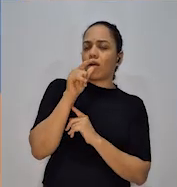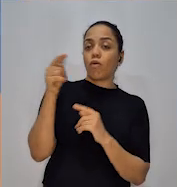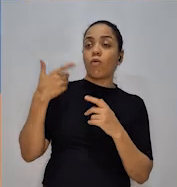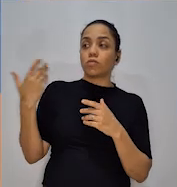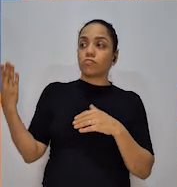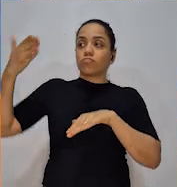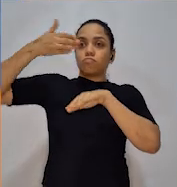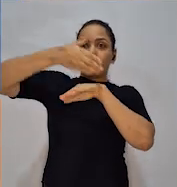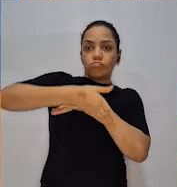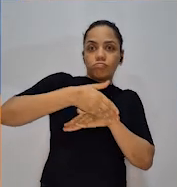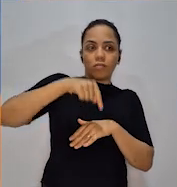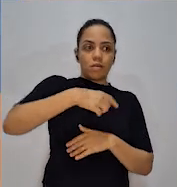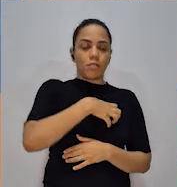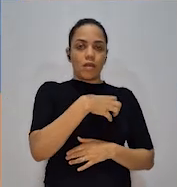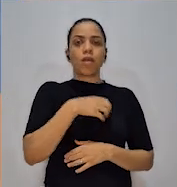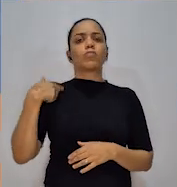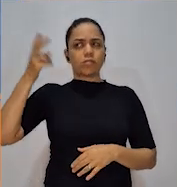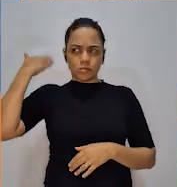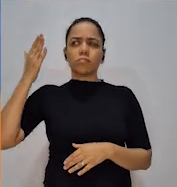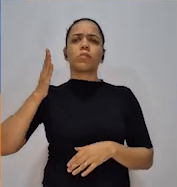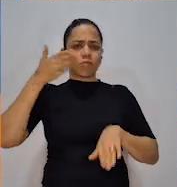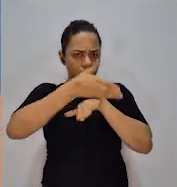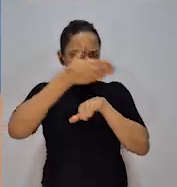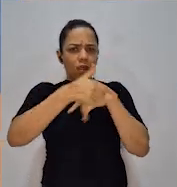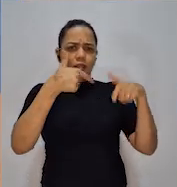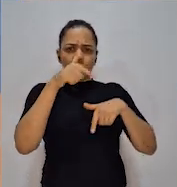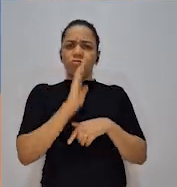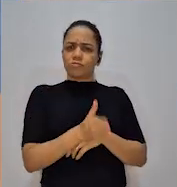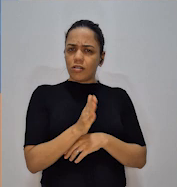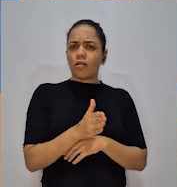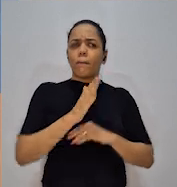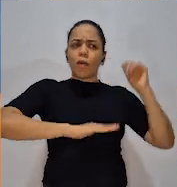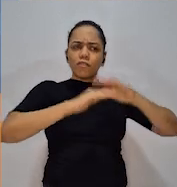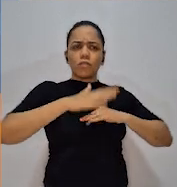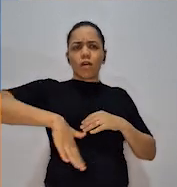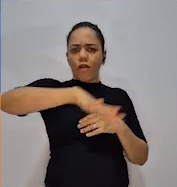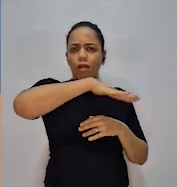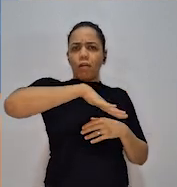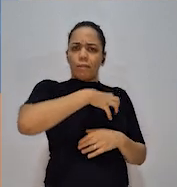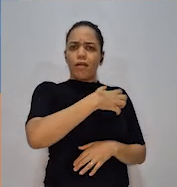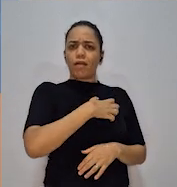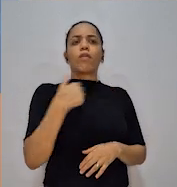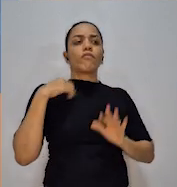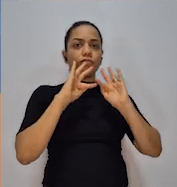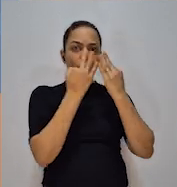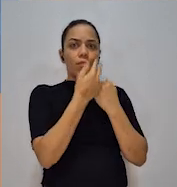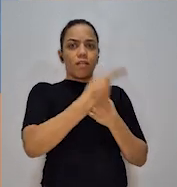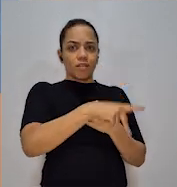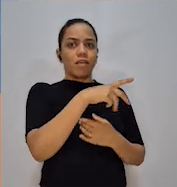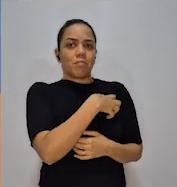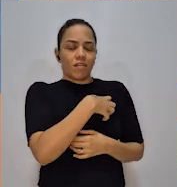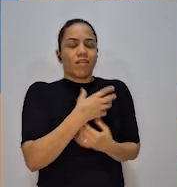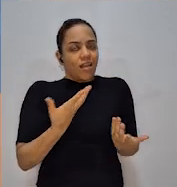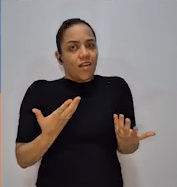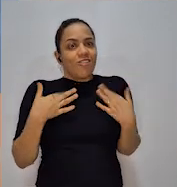Bahia. A gente sempre vim muito para cá, sempre trabalhei muito com profissionais baianos e tenho minha família aqui também, então é uma